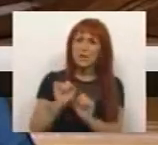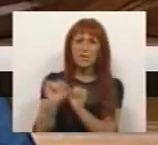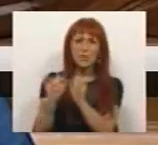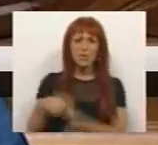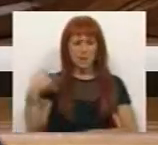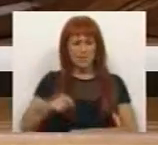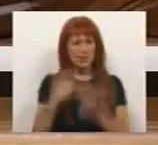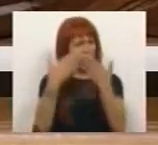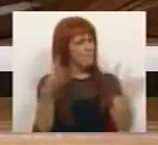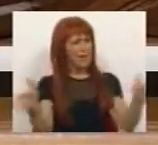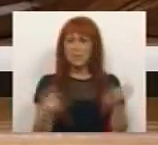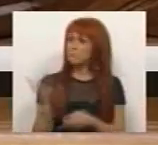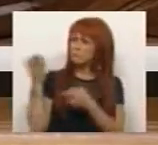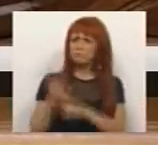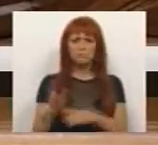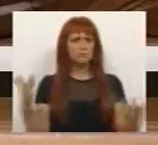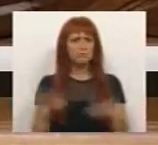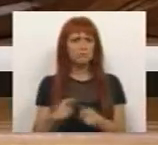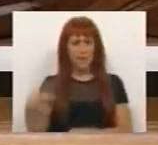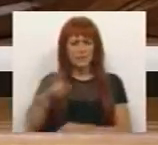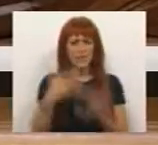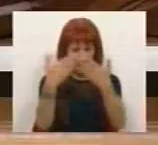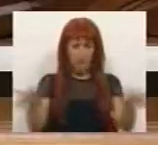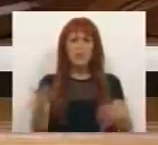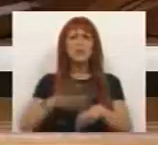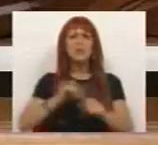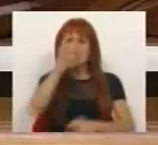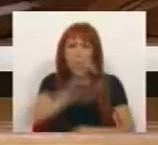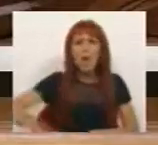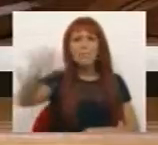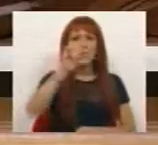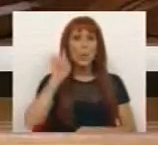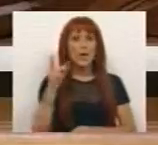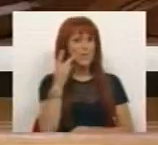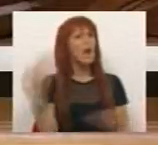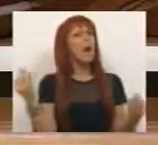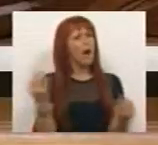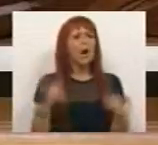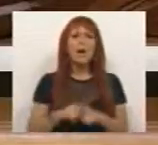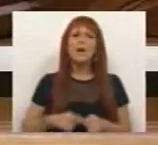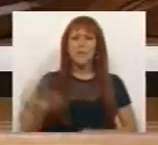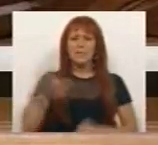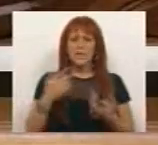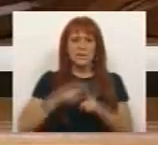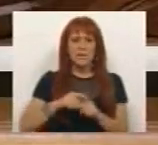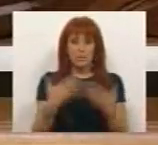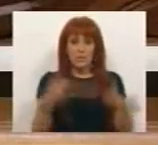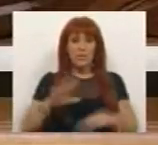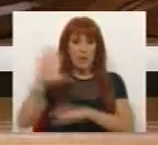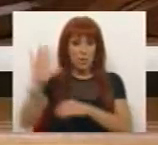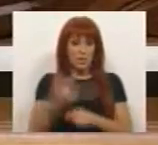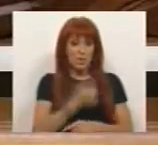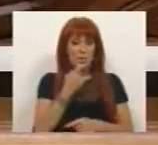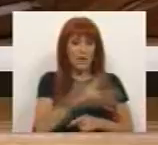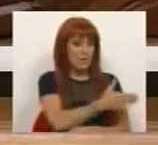suas presidências abertas, nomeadamente a presidência aberta sobre o ambiente e a qualidade de vida. Uma presidência aberta que decorreu em